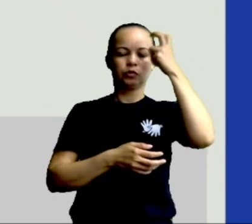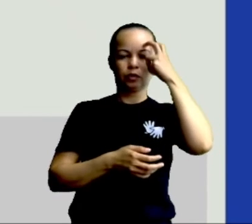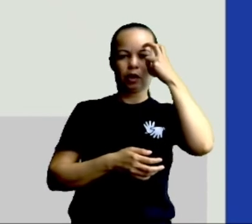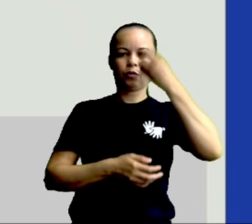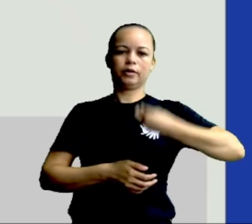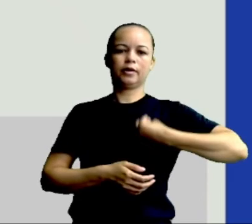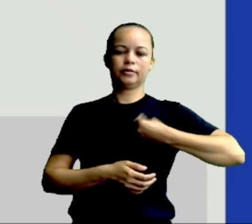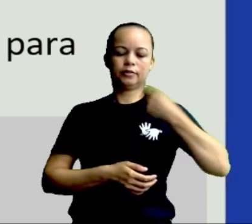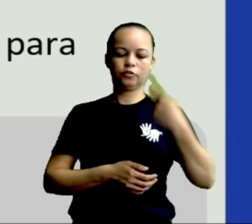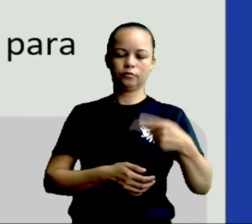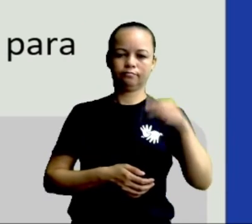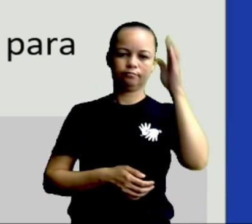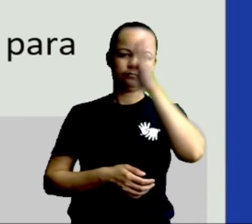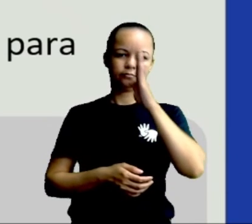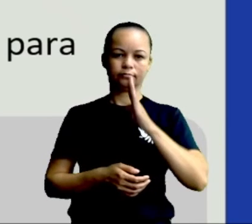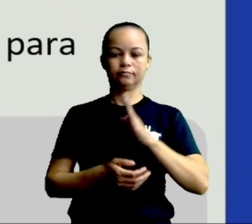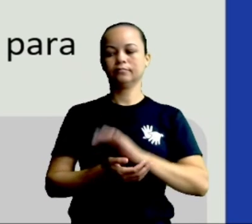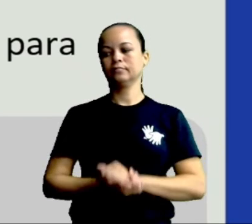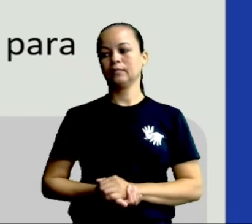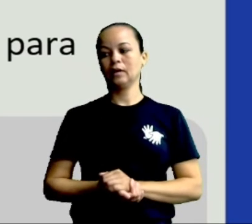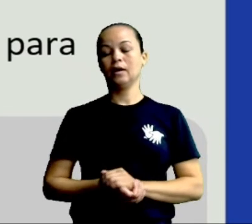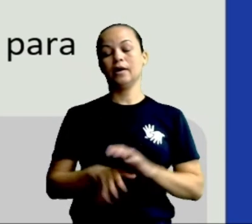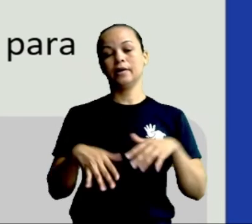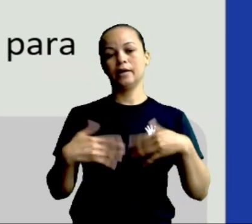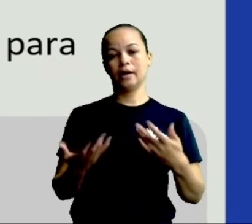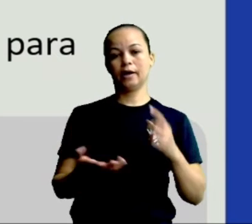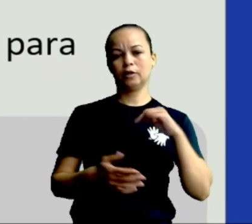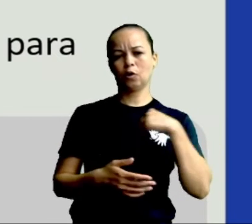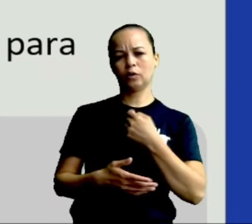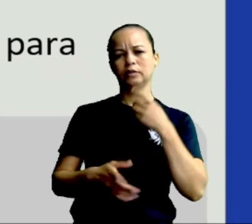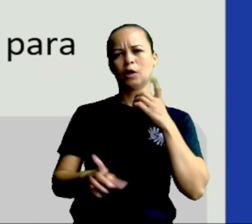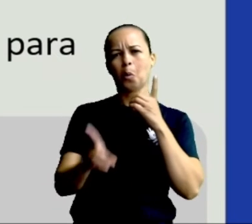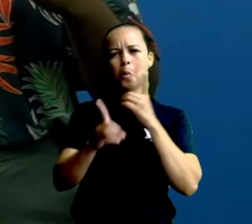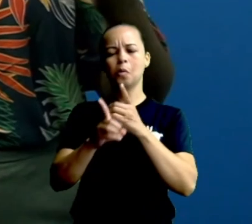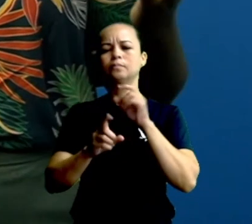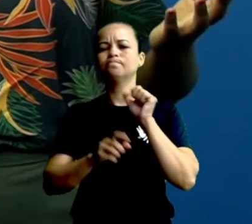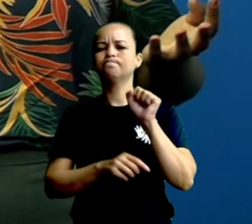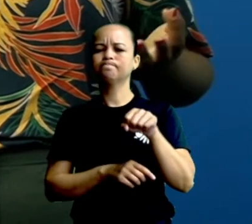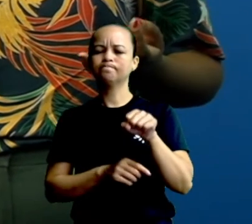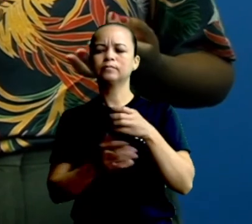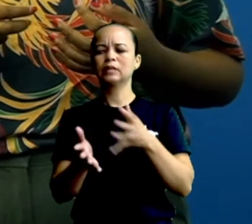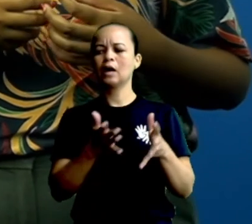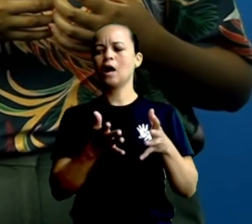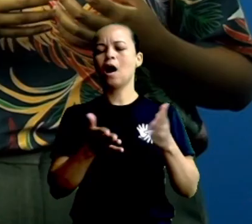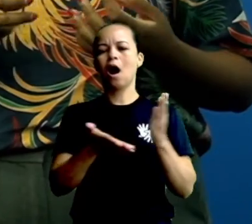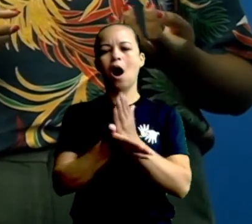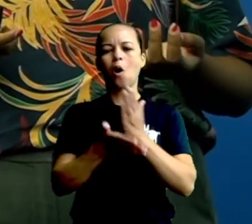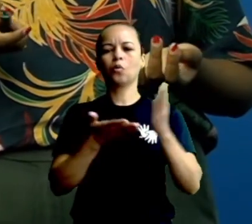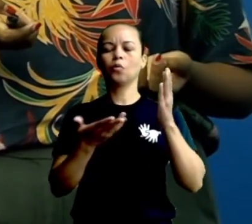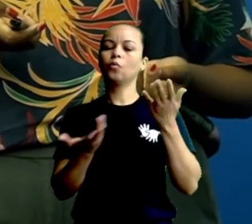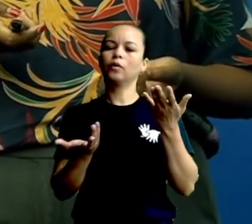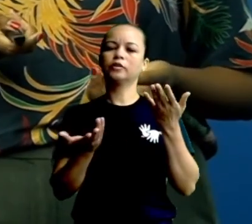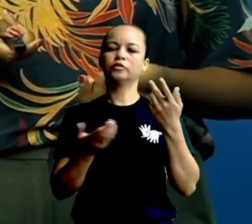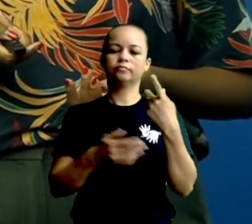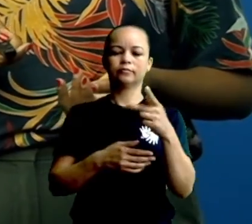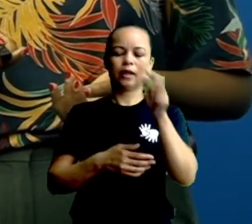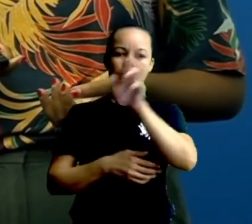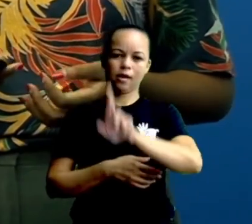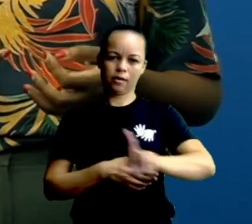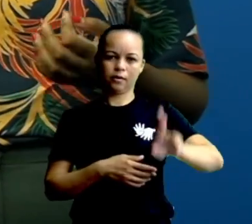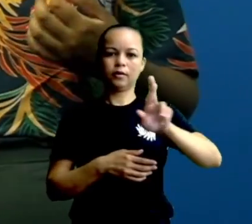aqui no Brasil. E aí nós encontramos sim algumas dessas religiões, a presença de algumas